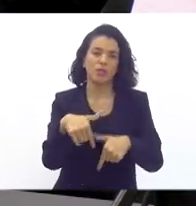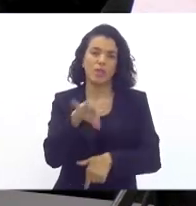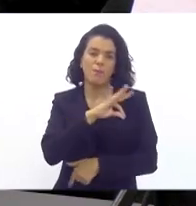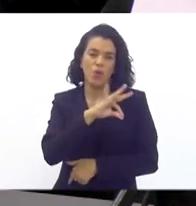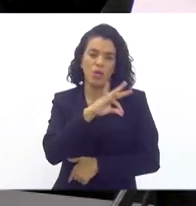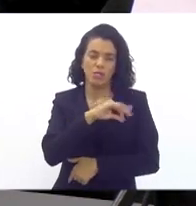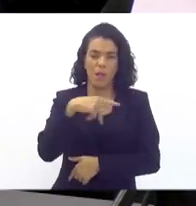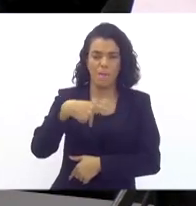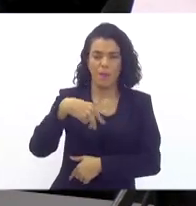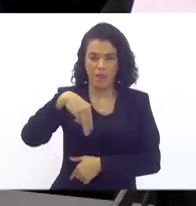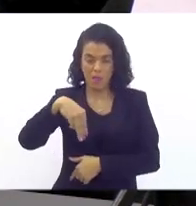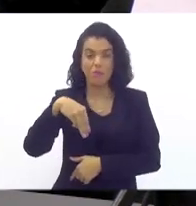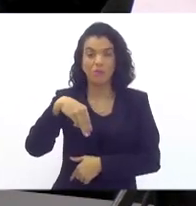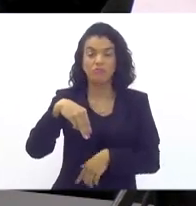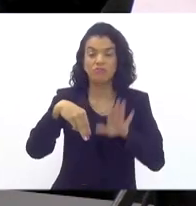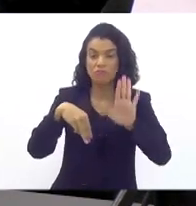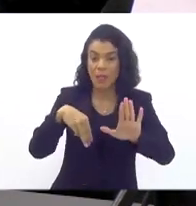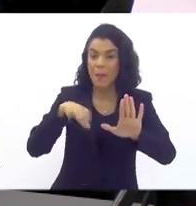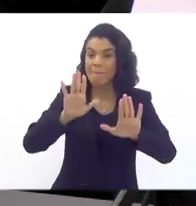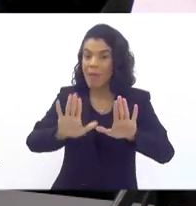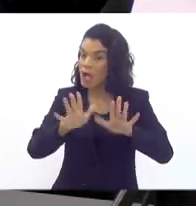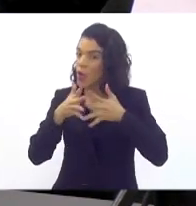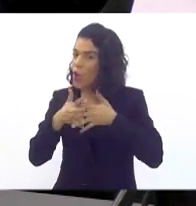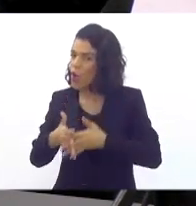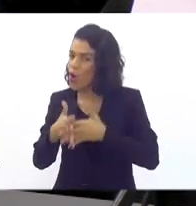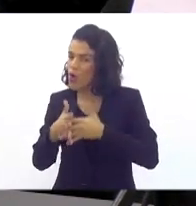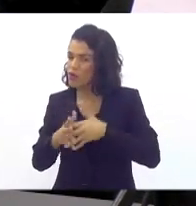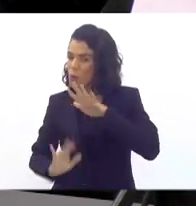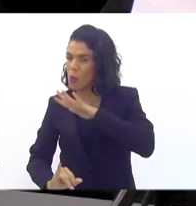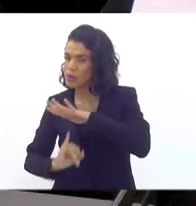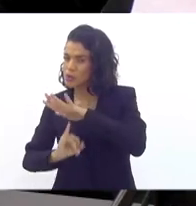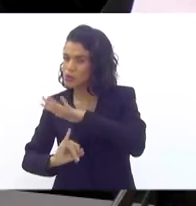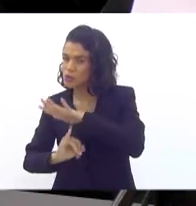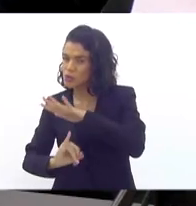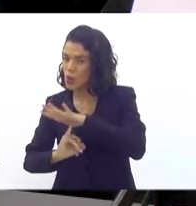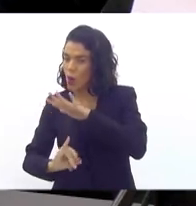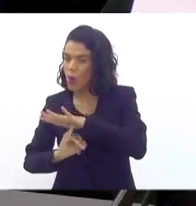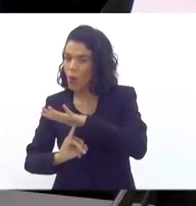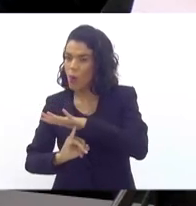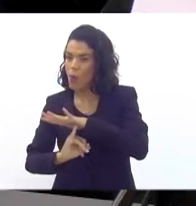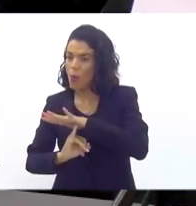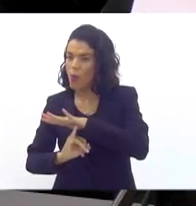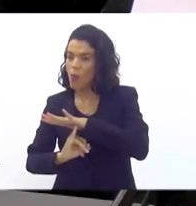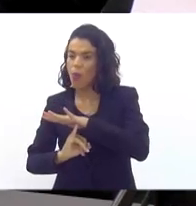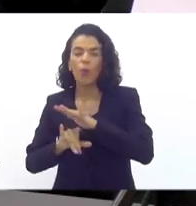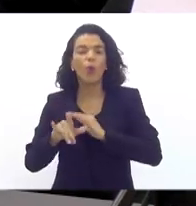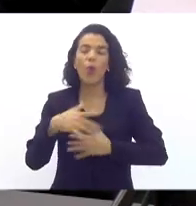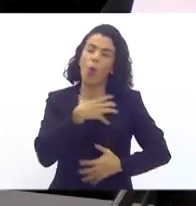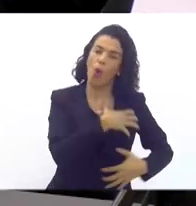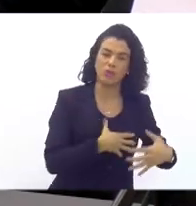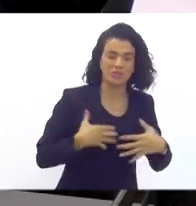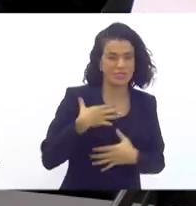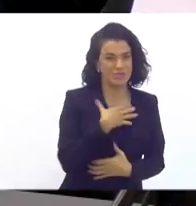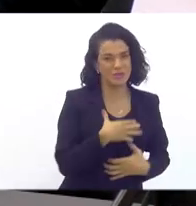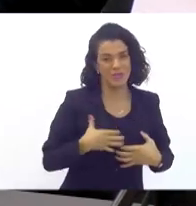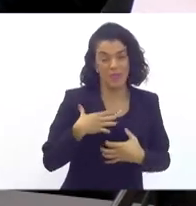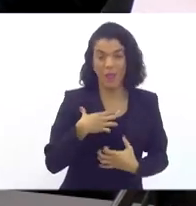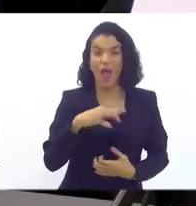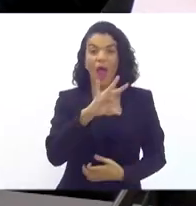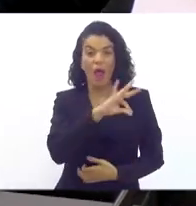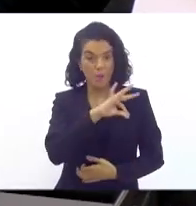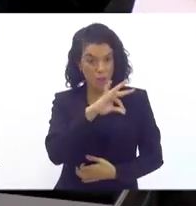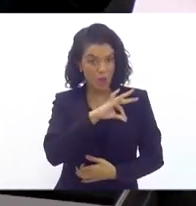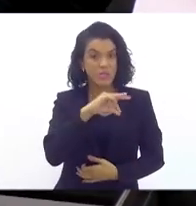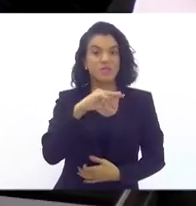é correto nós não podemos confundir uma instituição com com constrangimento a polícia